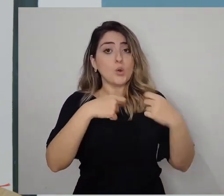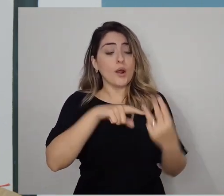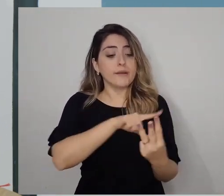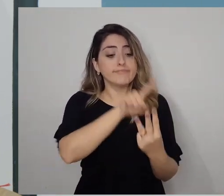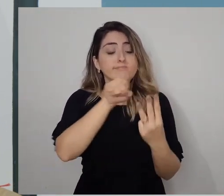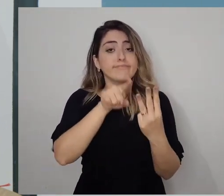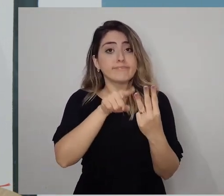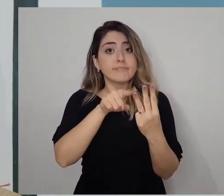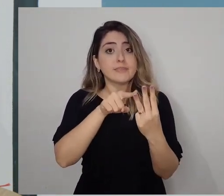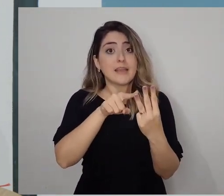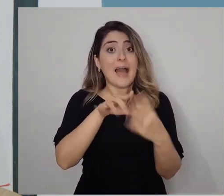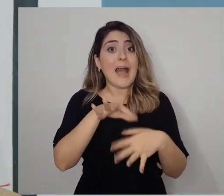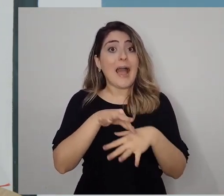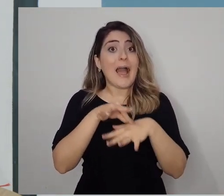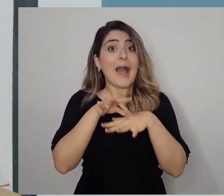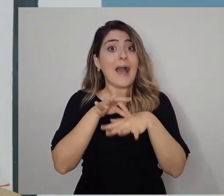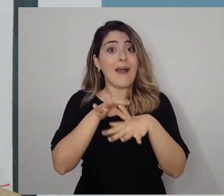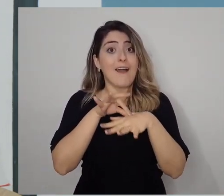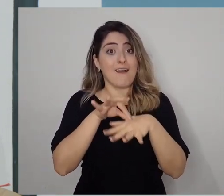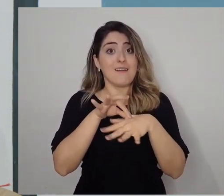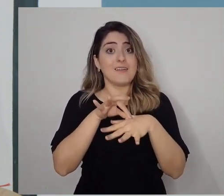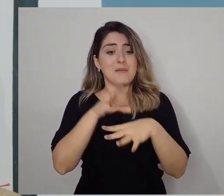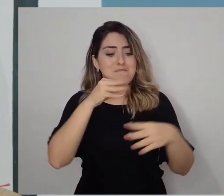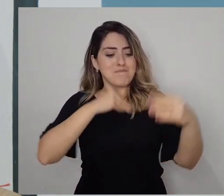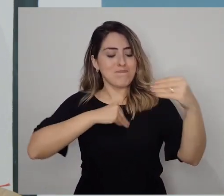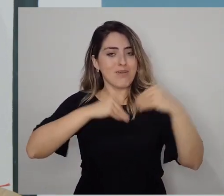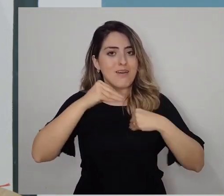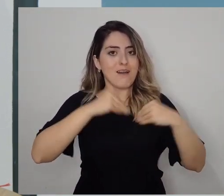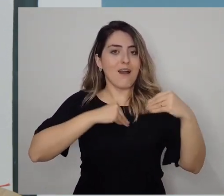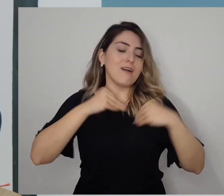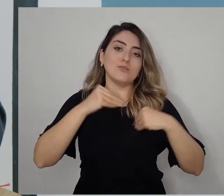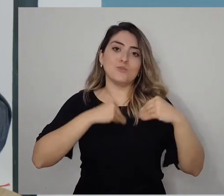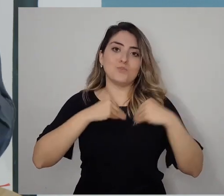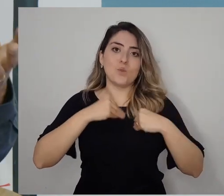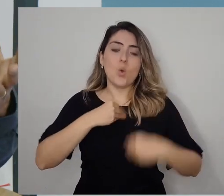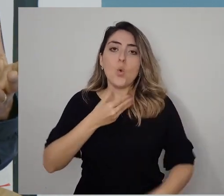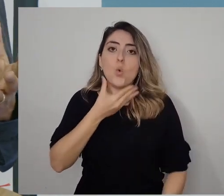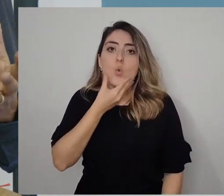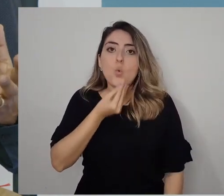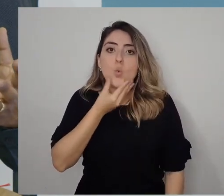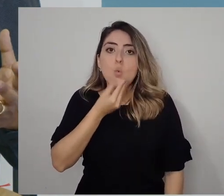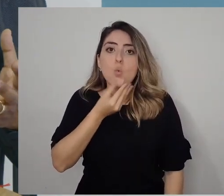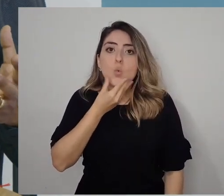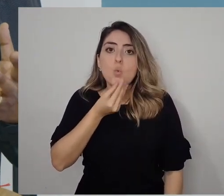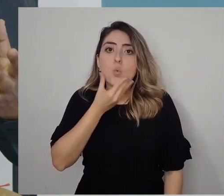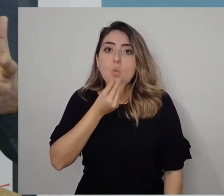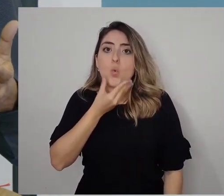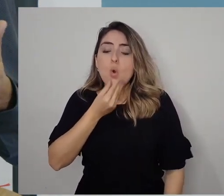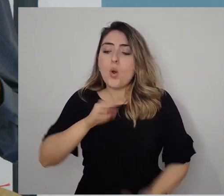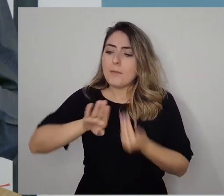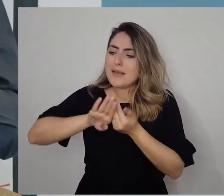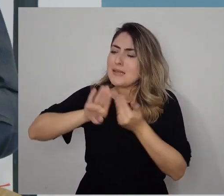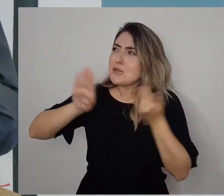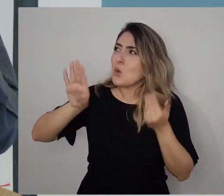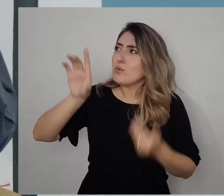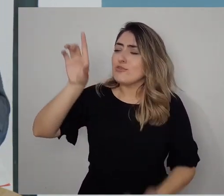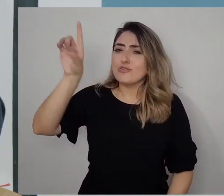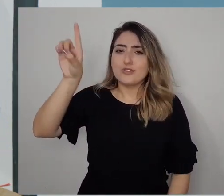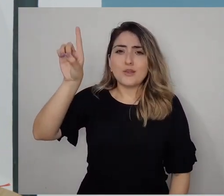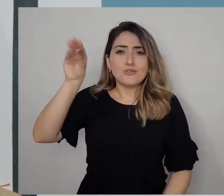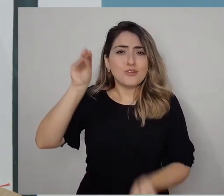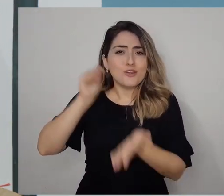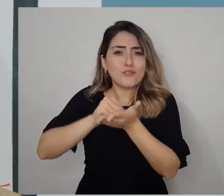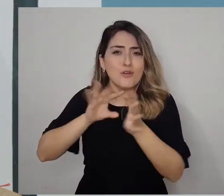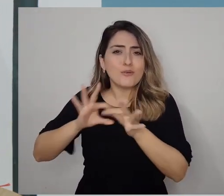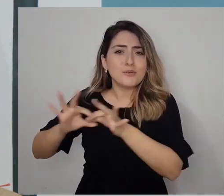dos pensamentos. O homem sem Cristo, ele tem as suas vontades, mas essas vontades não são